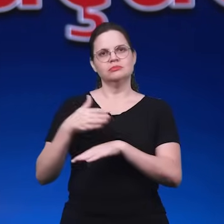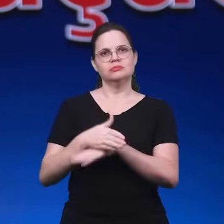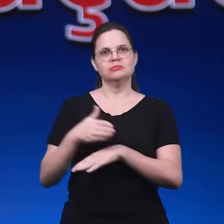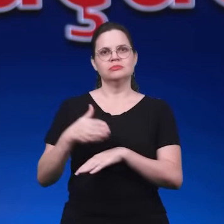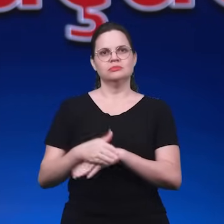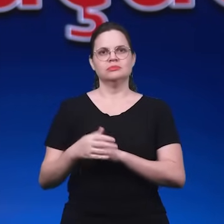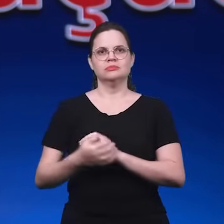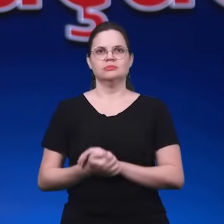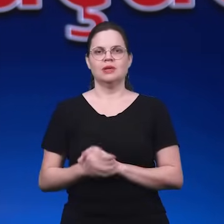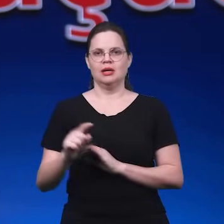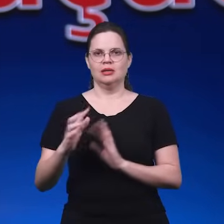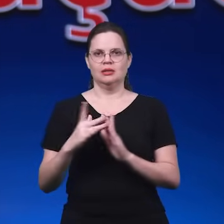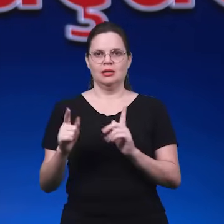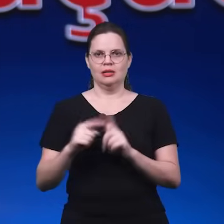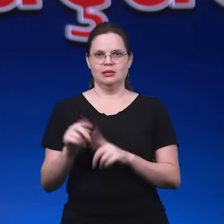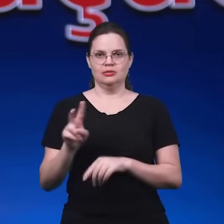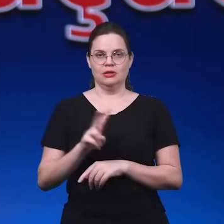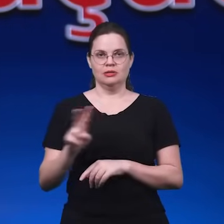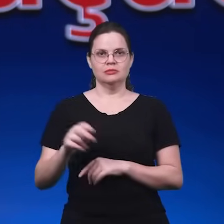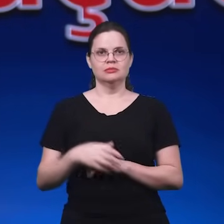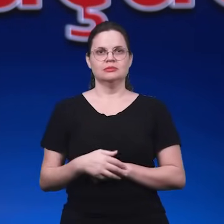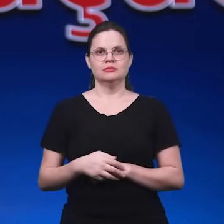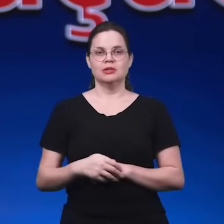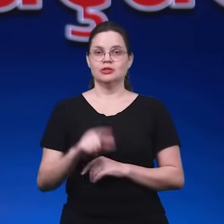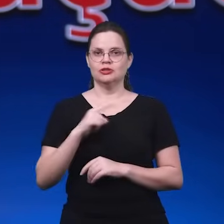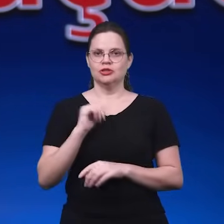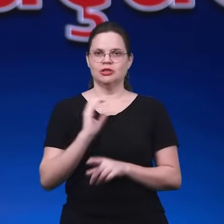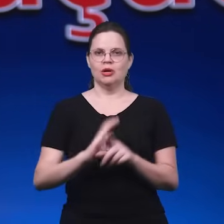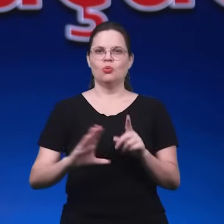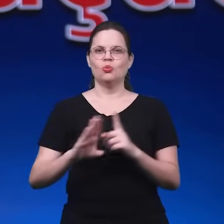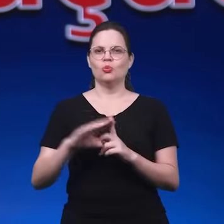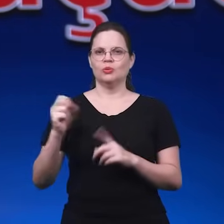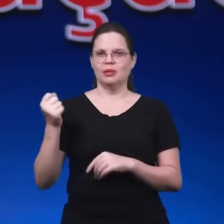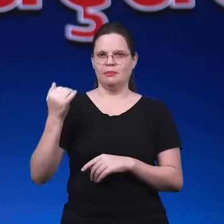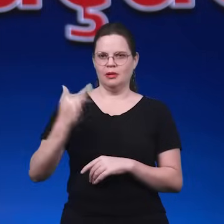a igreja em Vila Velha, a gente fazia a madrugada,